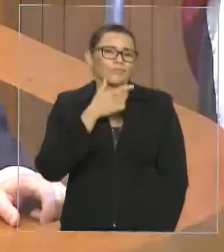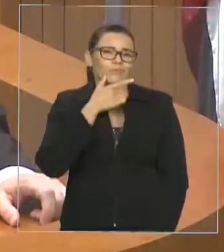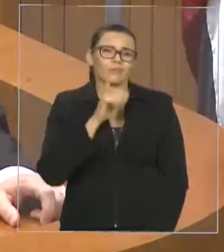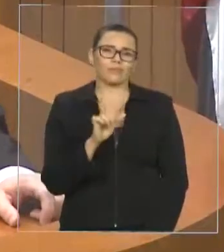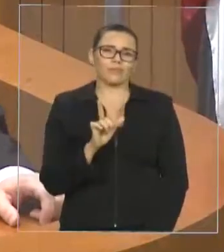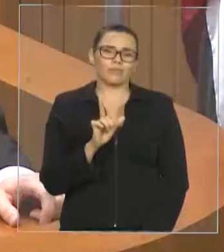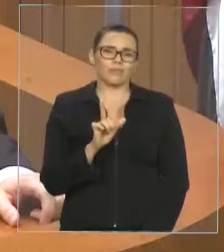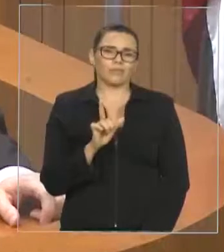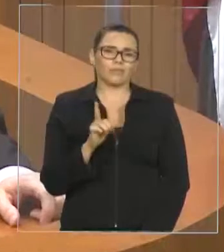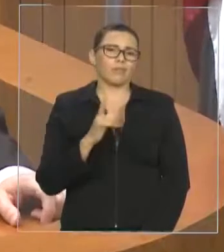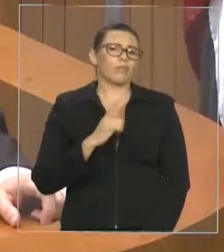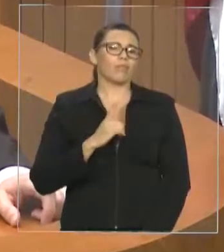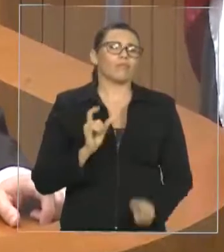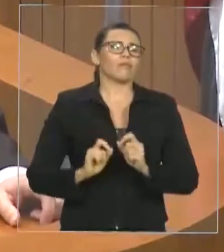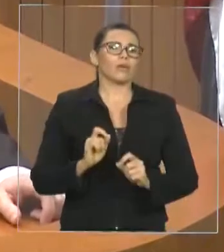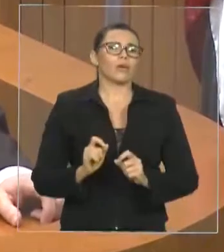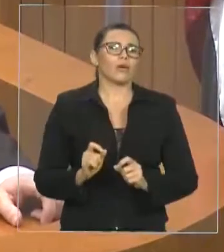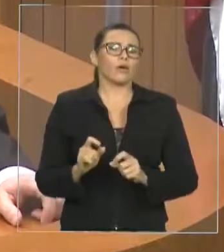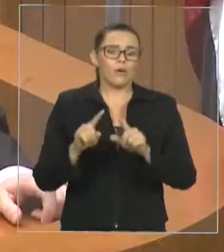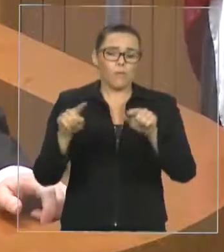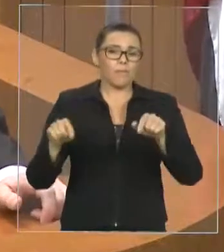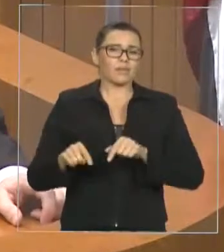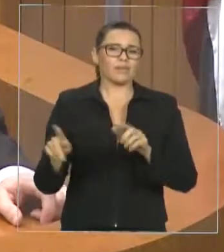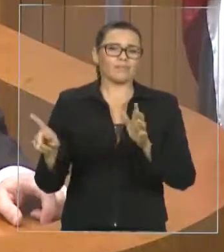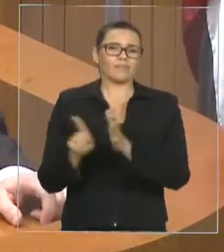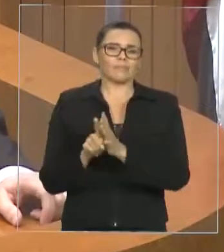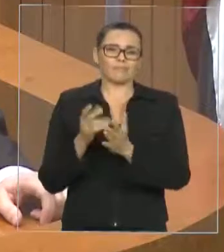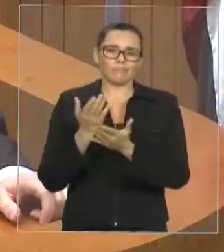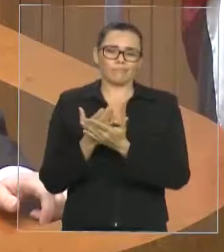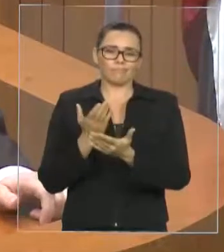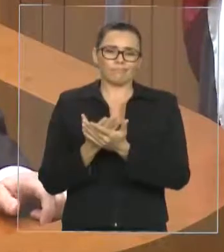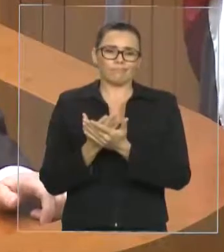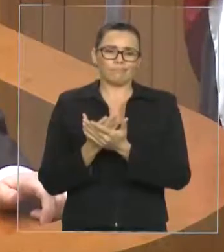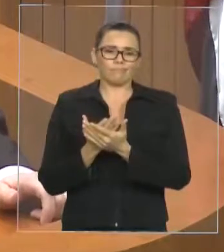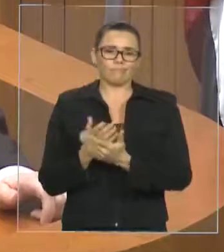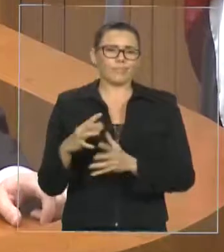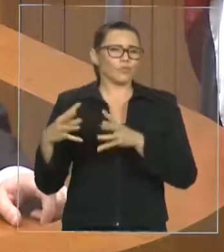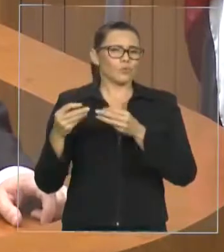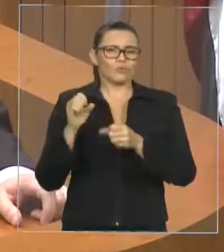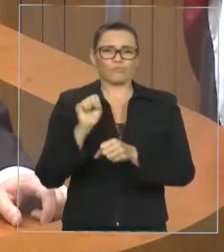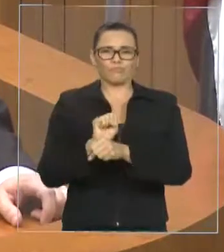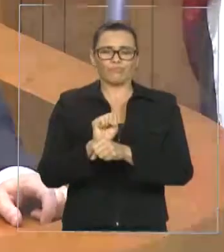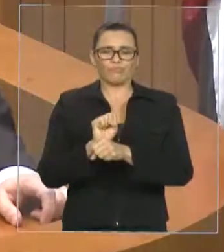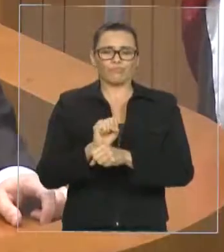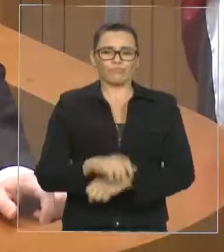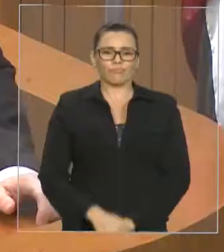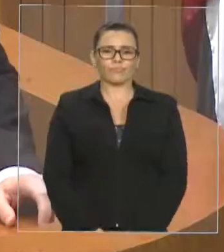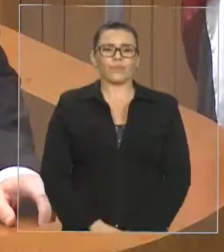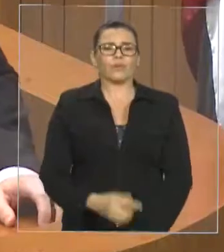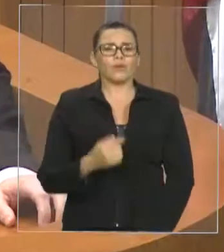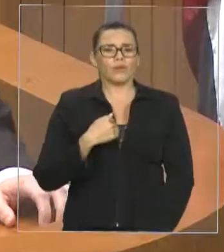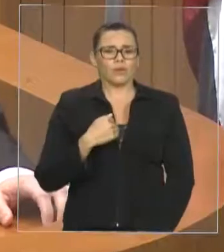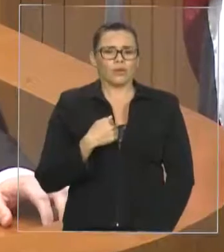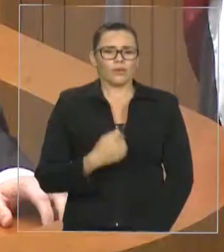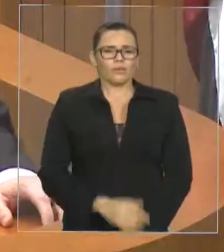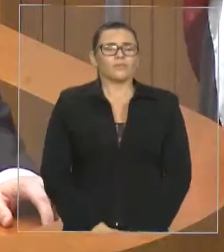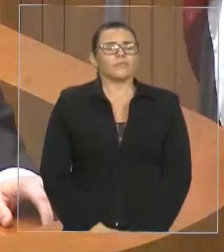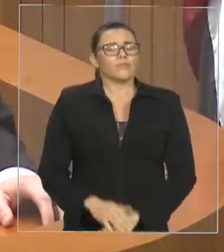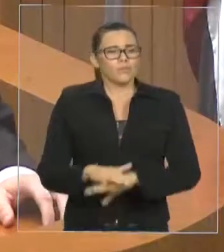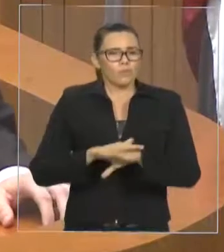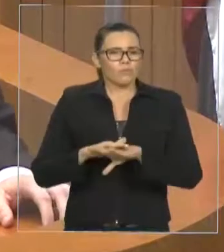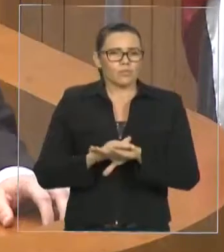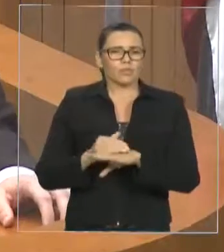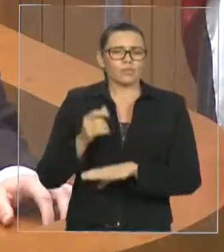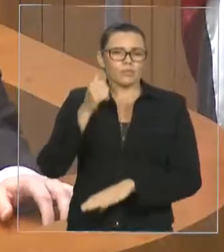então nós inclusive eu estive a há cerca de um mês uma conversa numa conversa com a reitora nair portela